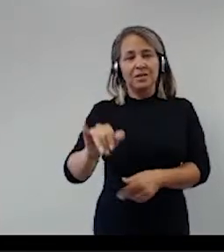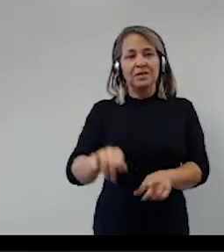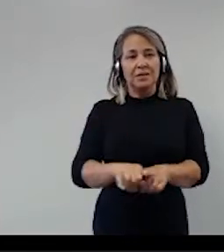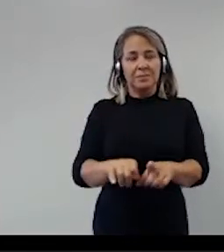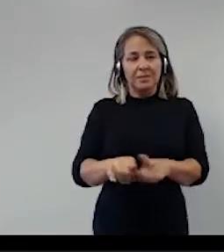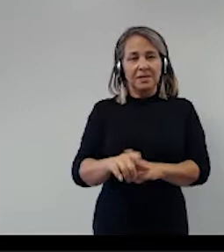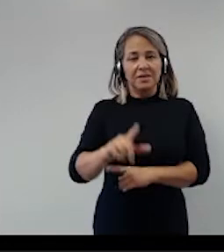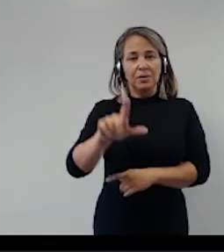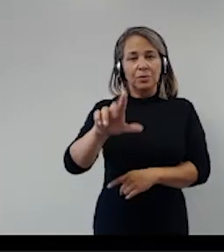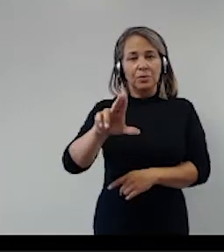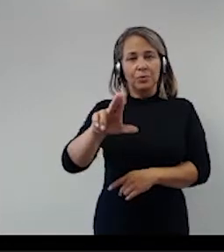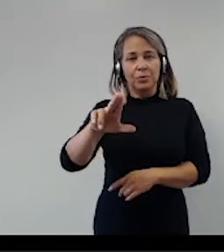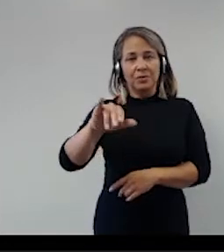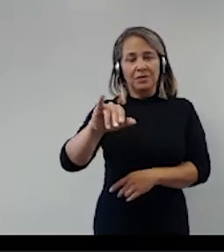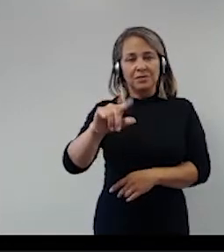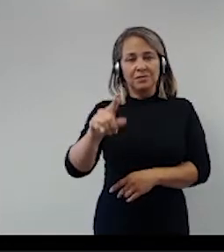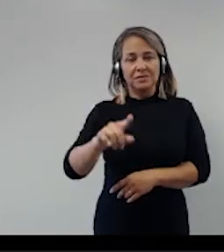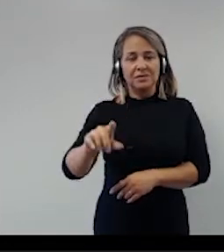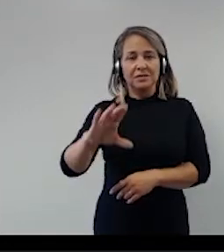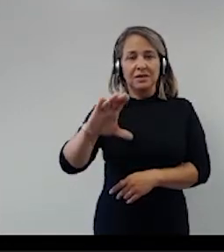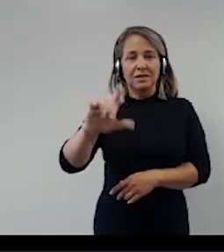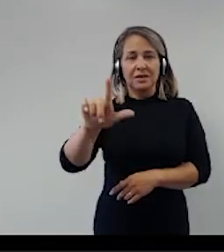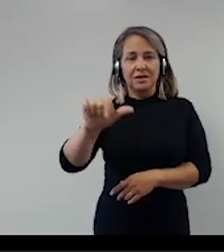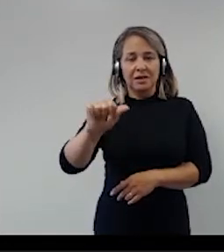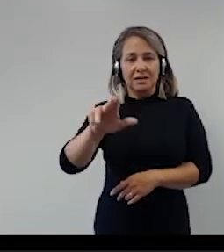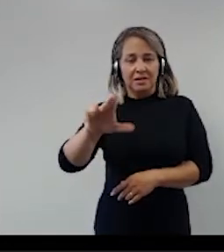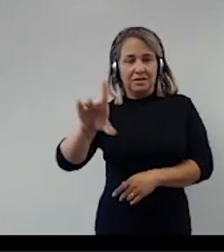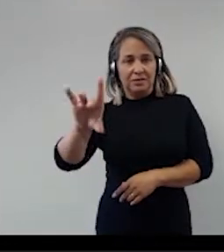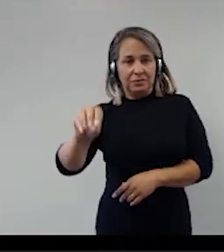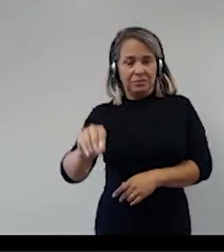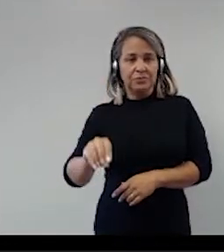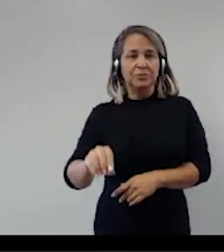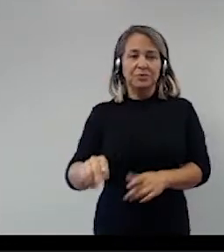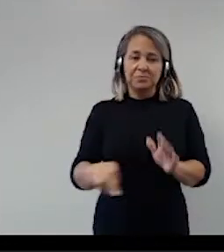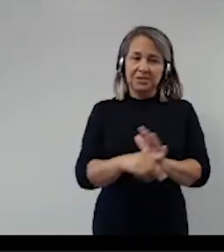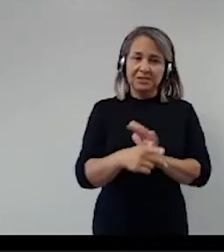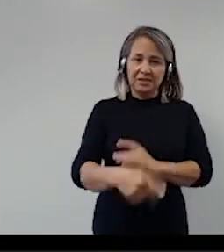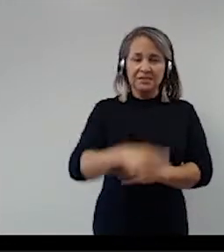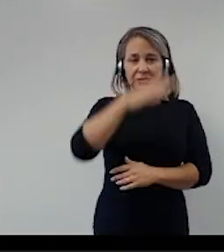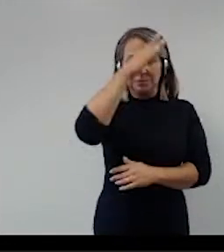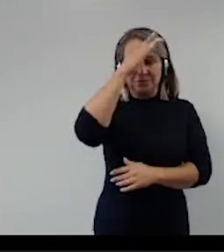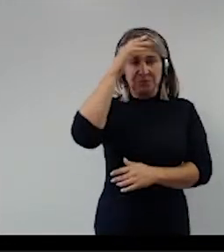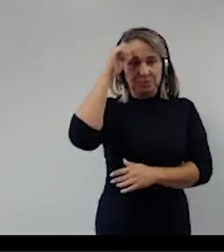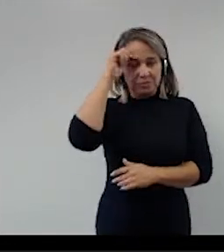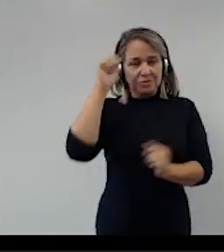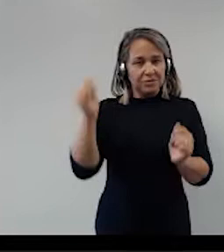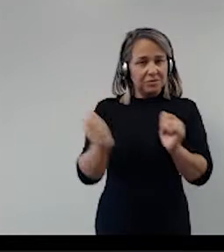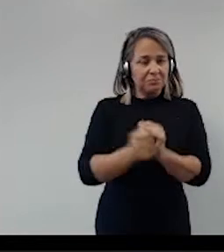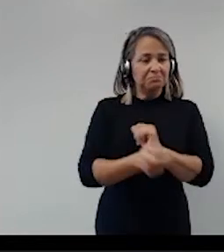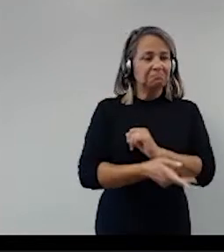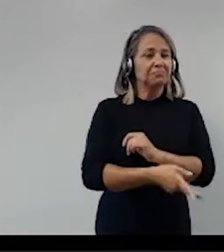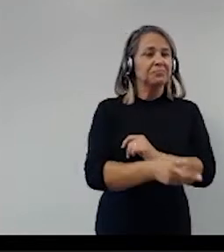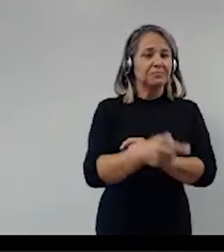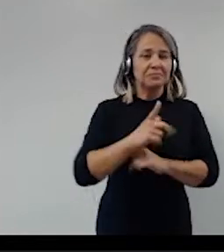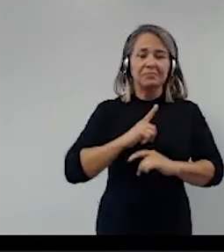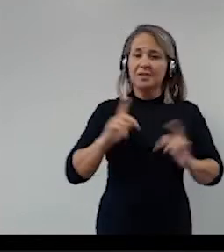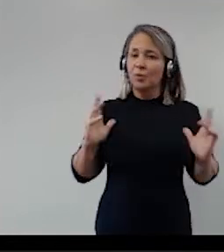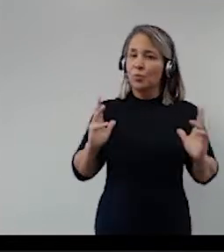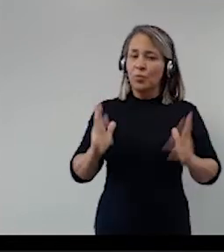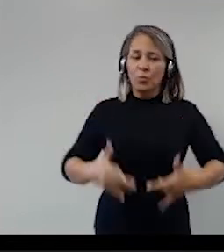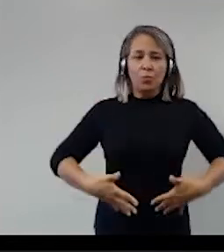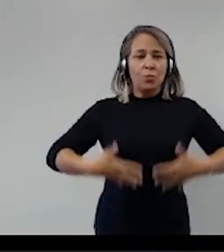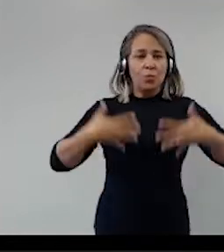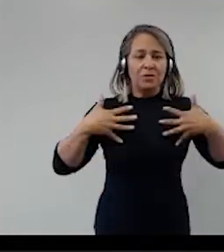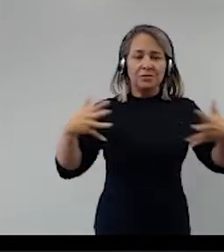Luiz Cláudio Pereira, que também, assim como o Dr. Ari, é um sul-mato-grossense que orgulha muito aos seus conterrâneos com